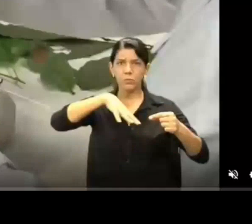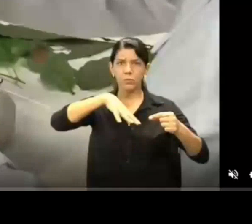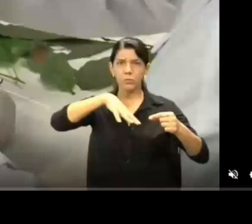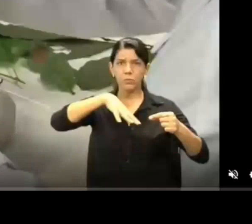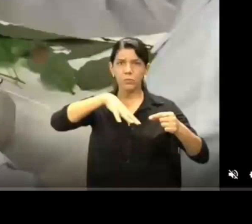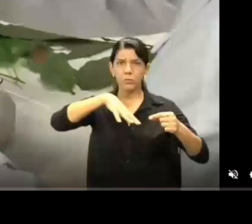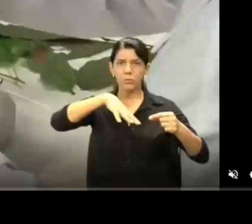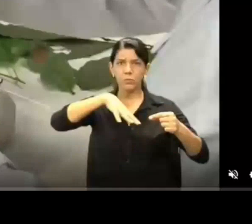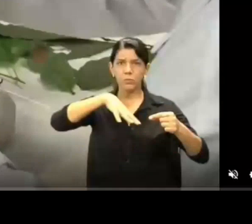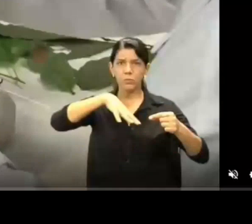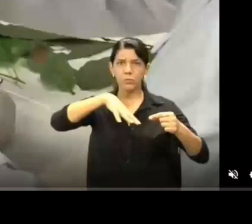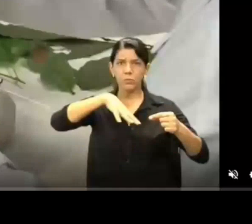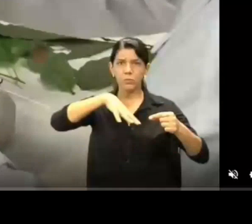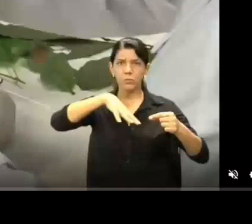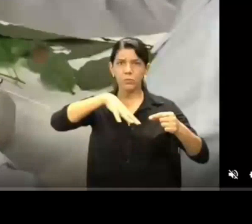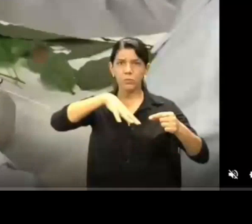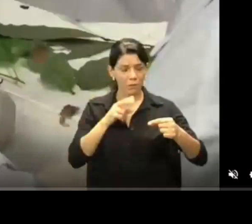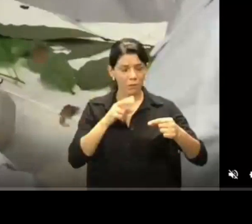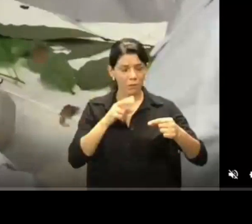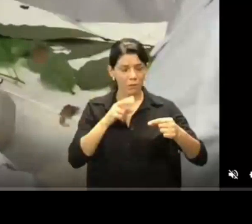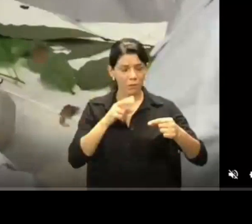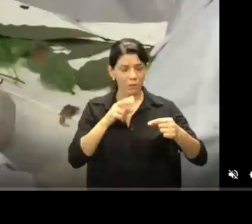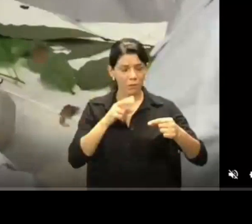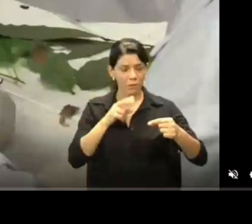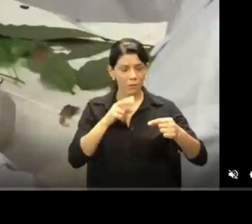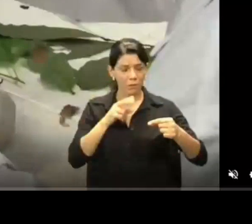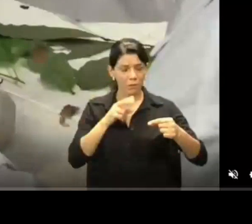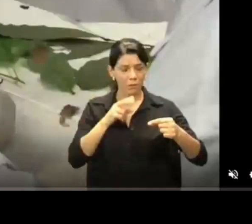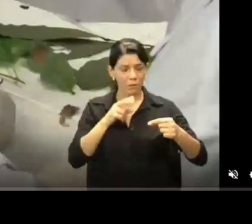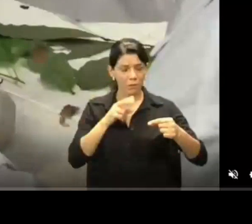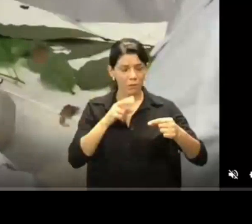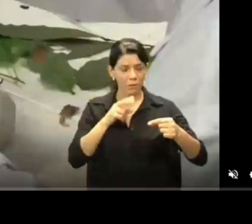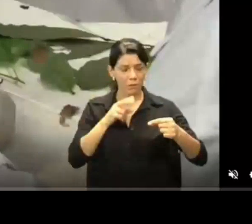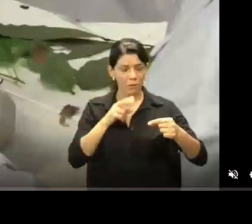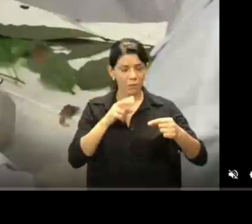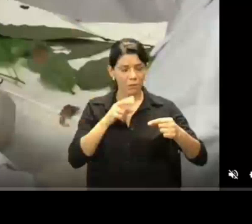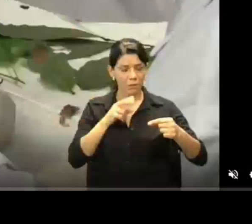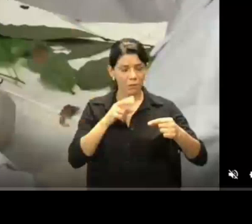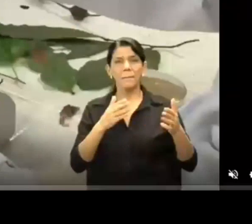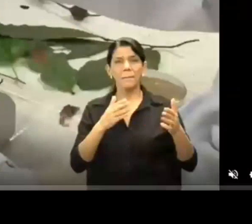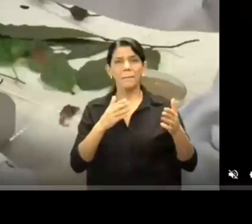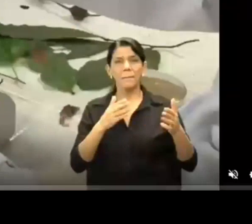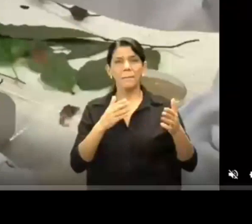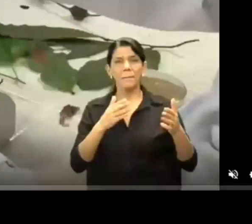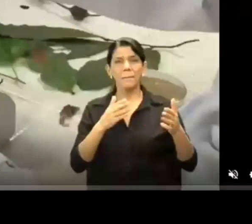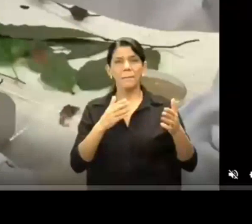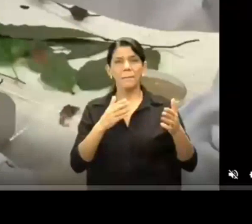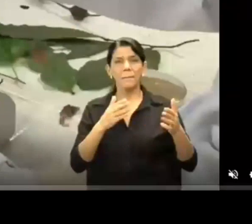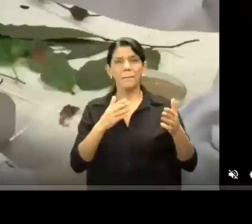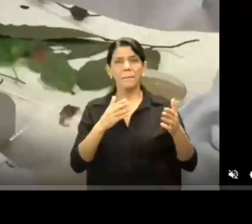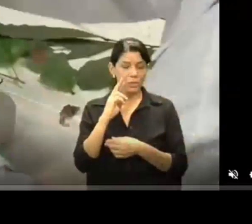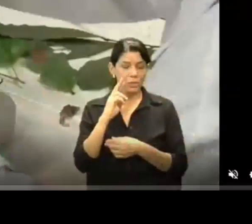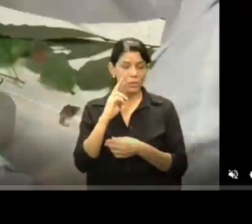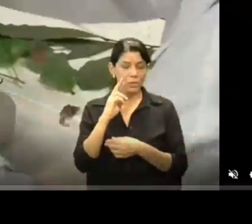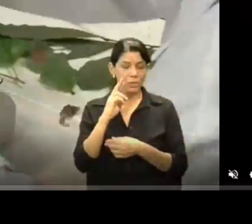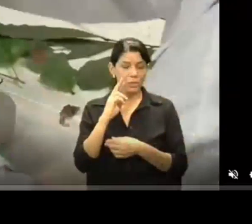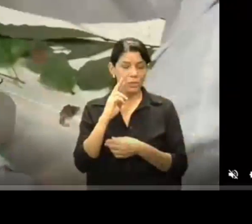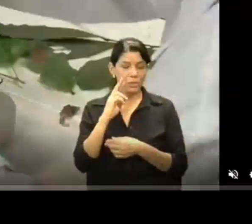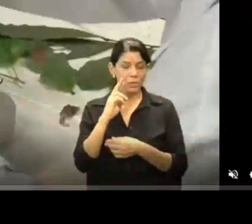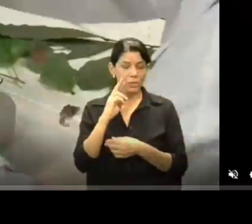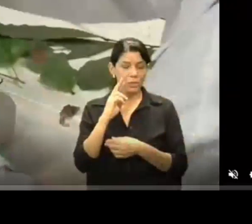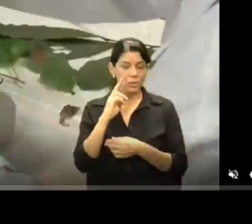daí, da utilização do microscópio, da lupa, né, no microscópio estereoscópio, dá para